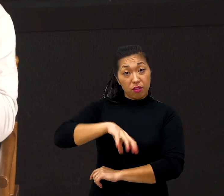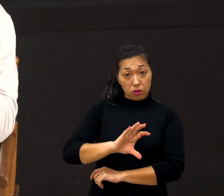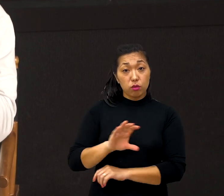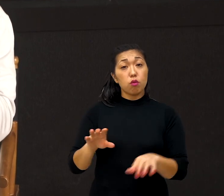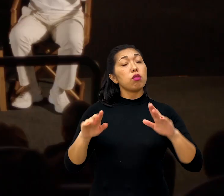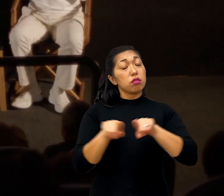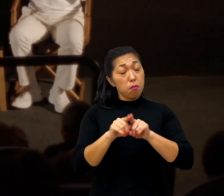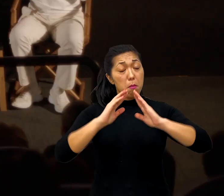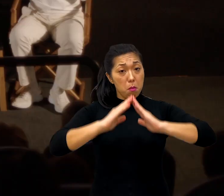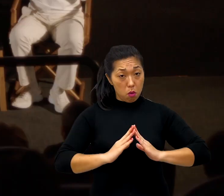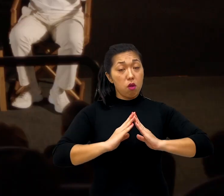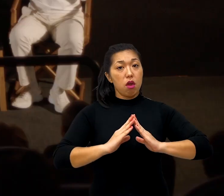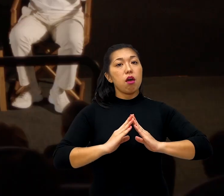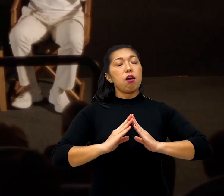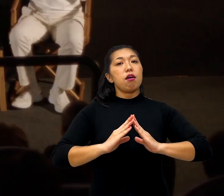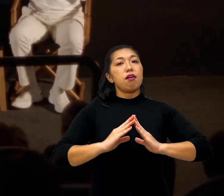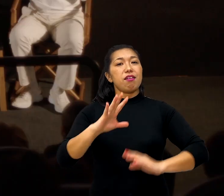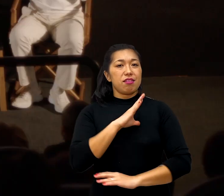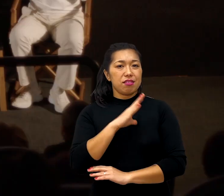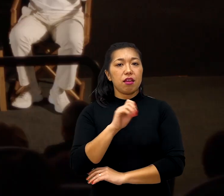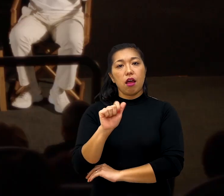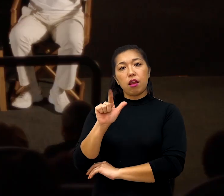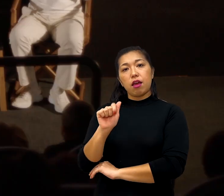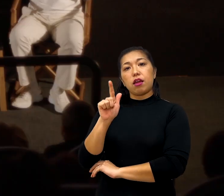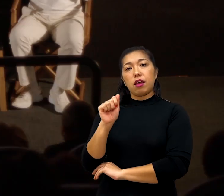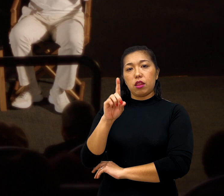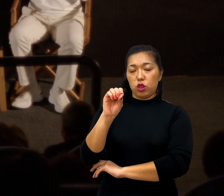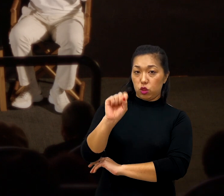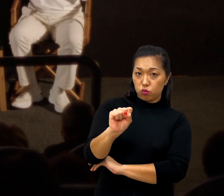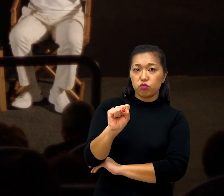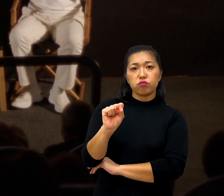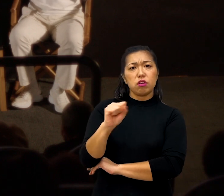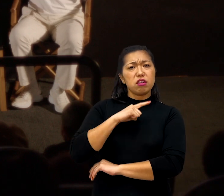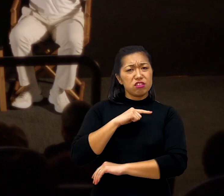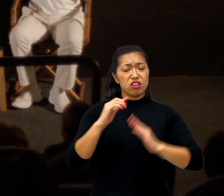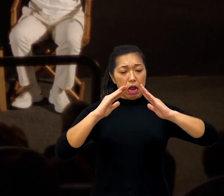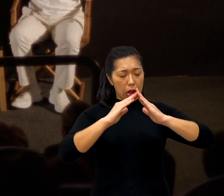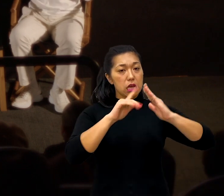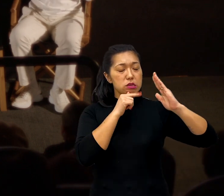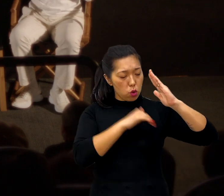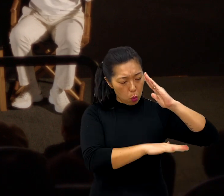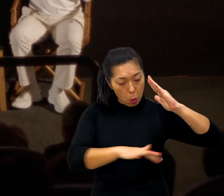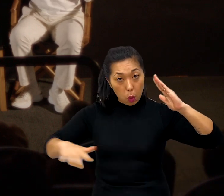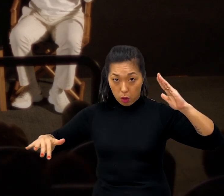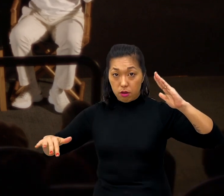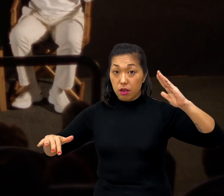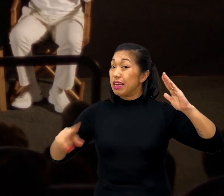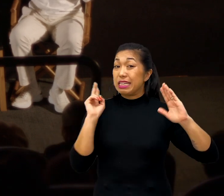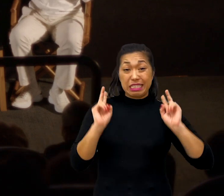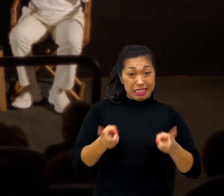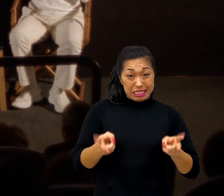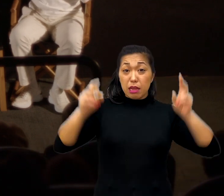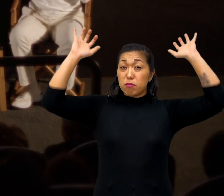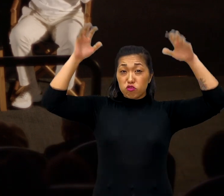em Alagados, em uma região onde teve 100.000 palafitas, e viver ilhado em período de chuva, alaga até hoje